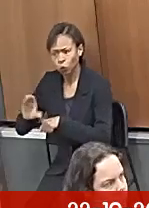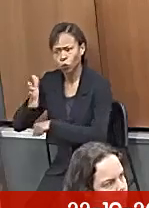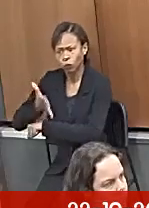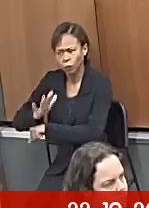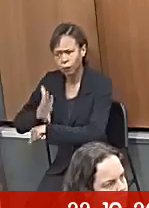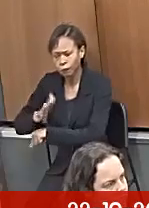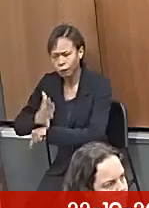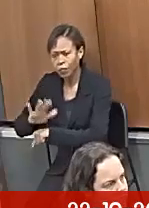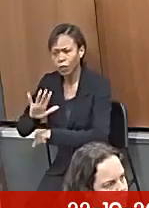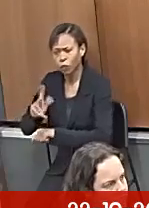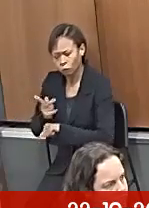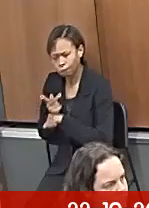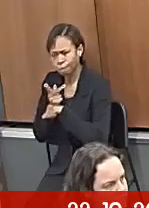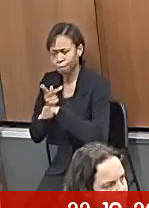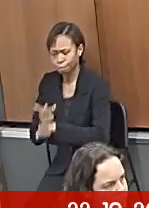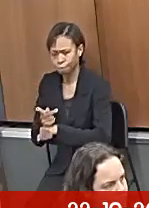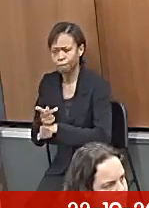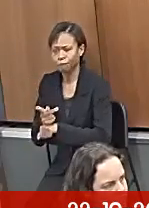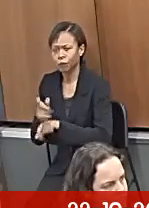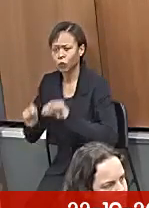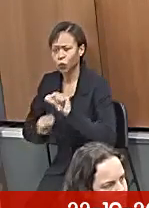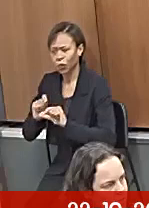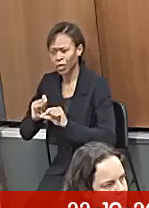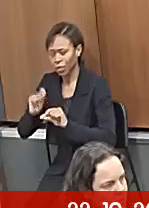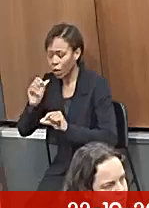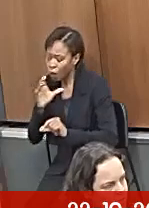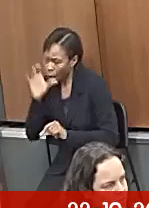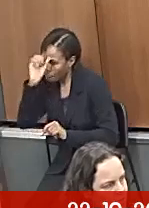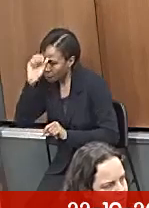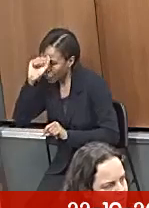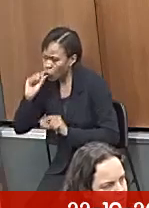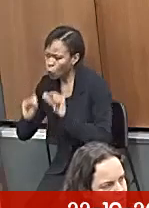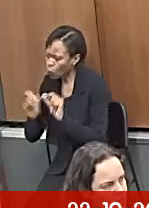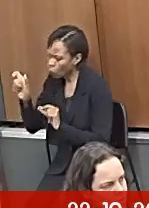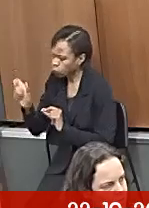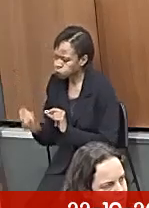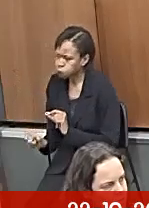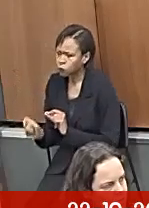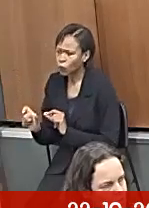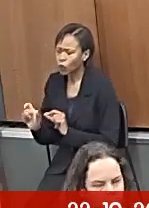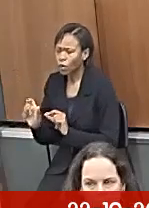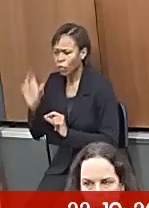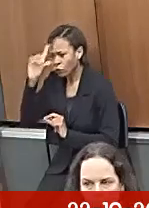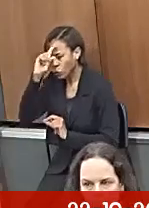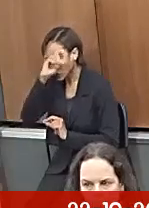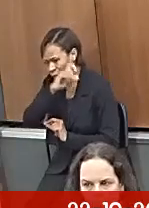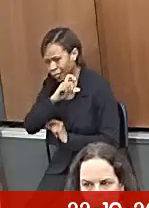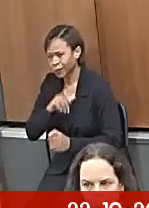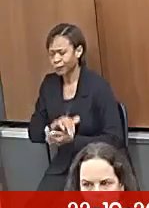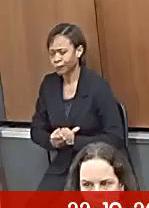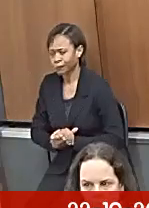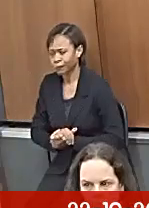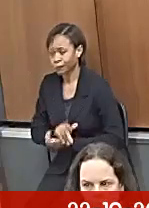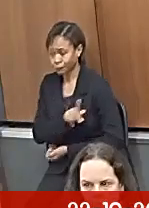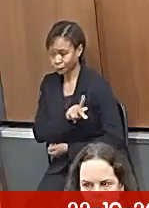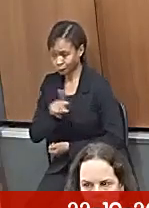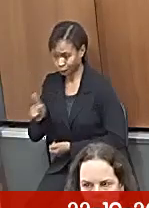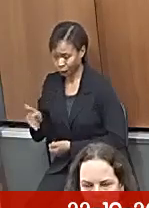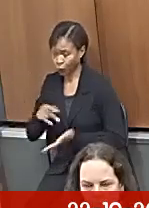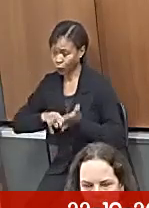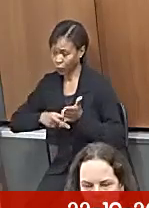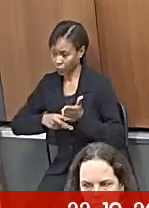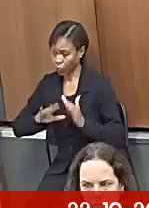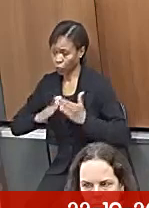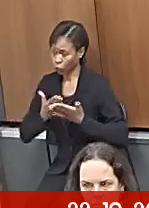treinamentos que busque o conhecer da dificuldade. A presidente do Sindicato das Escolas Particulares de Minas